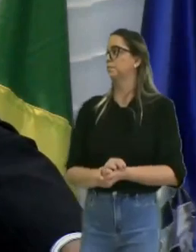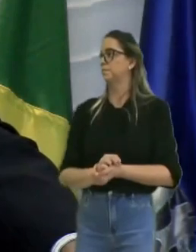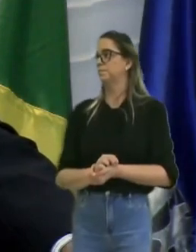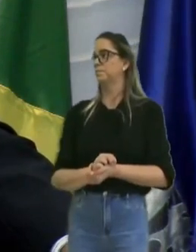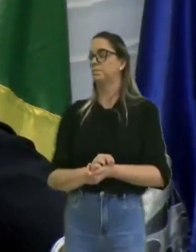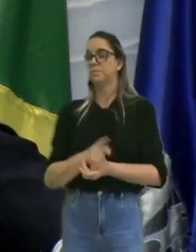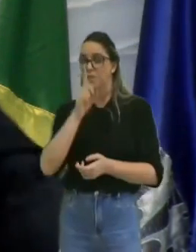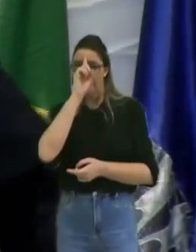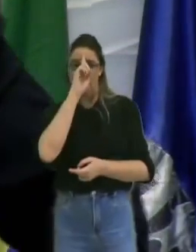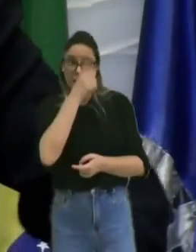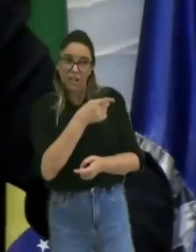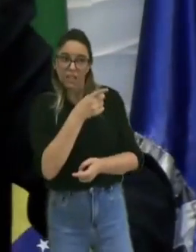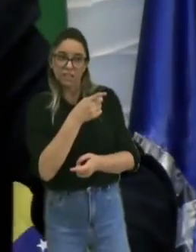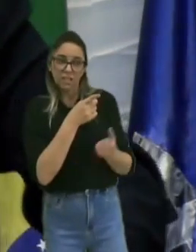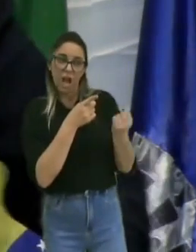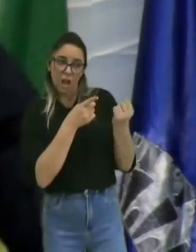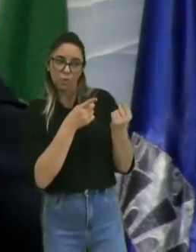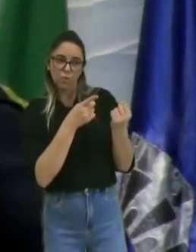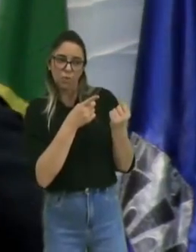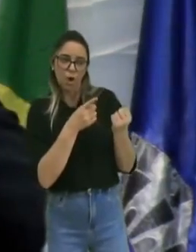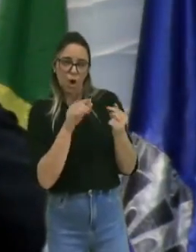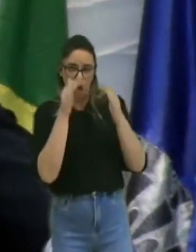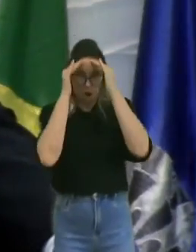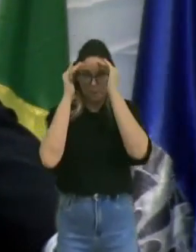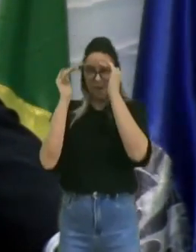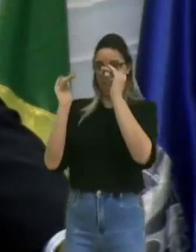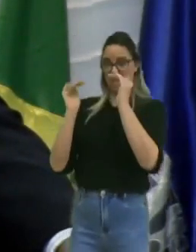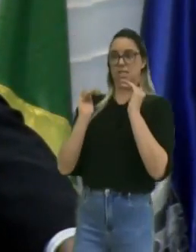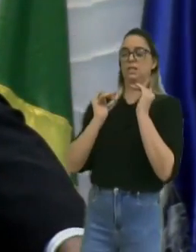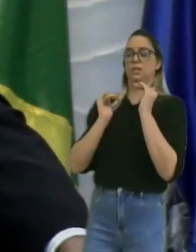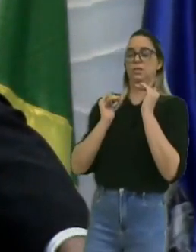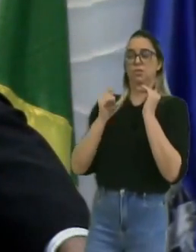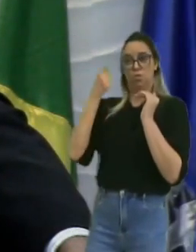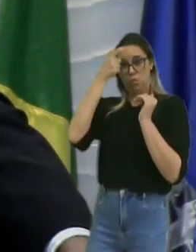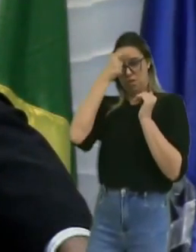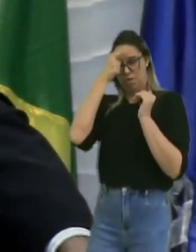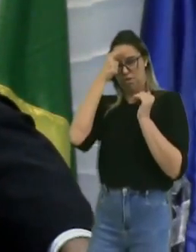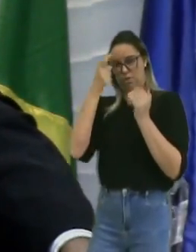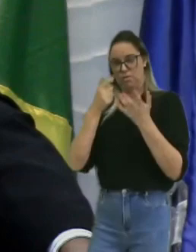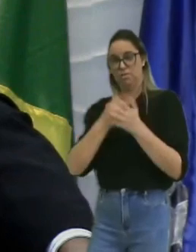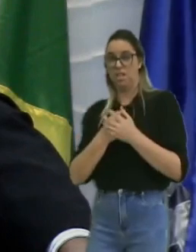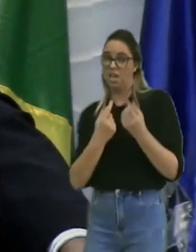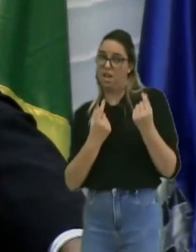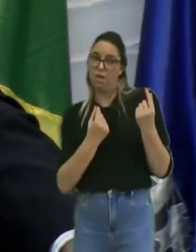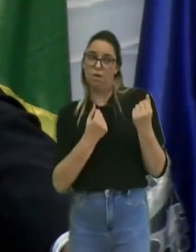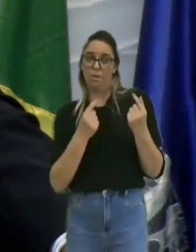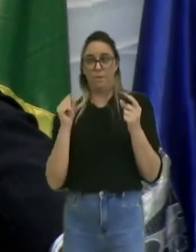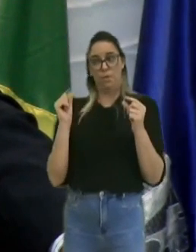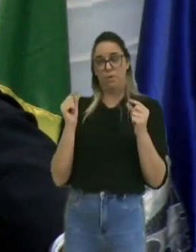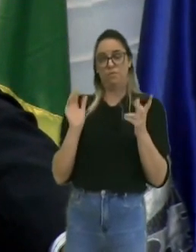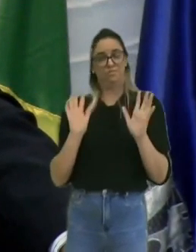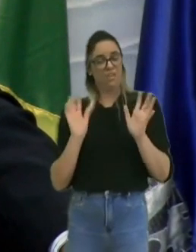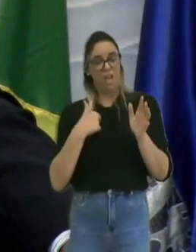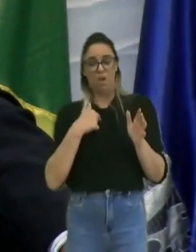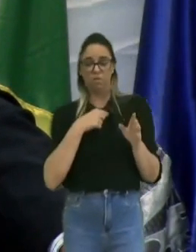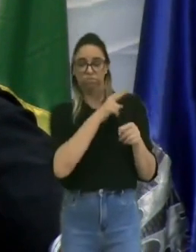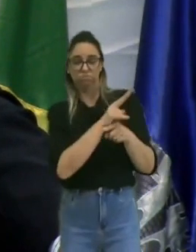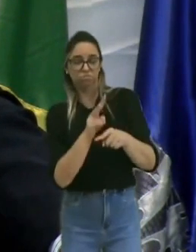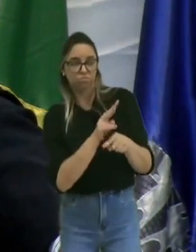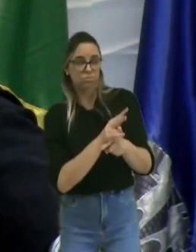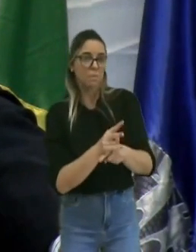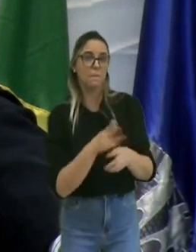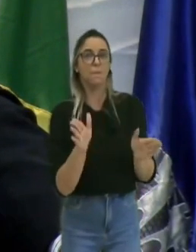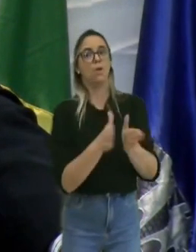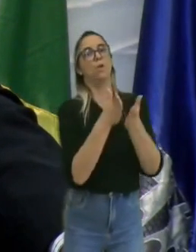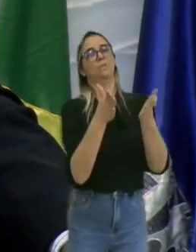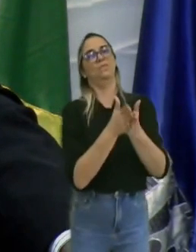Manda quem tem dinheiro, obedece quem tem juízo. Nem quer dinheiro, nem tem juízo. O juízo meu é muito pouco. Não é um juízo que eu defendo pobre. Tu me entendesse,